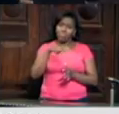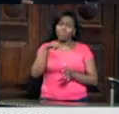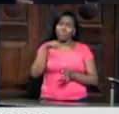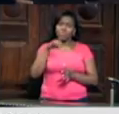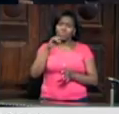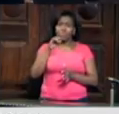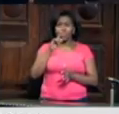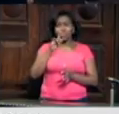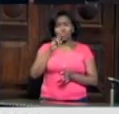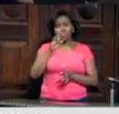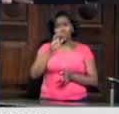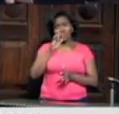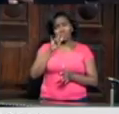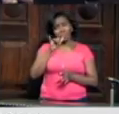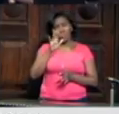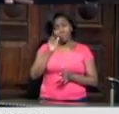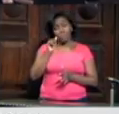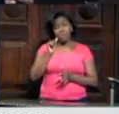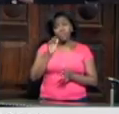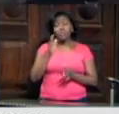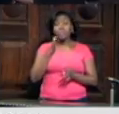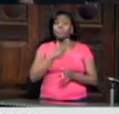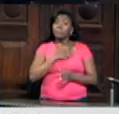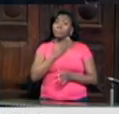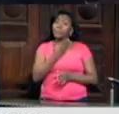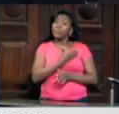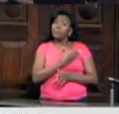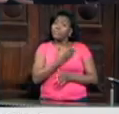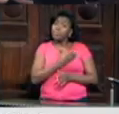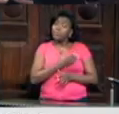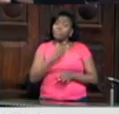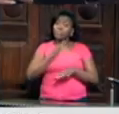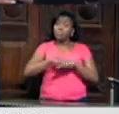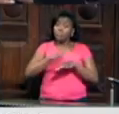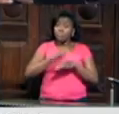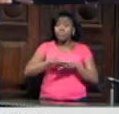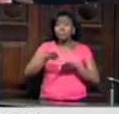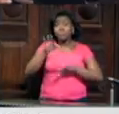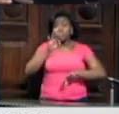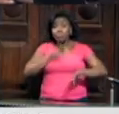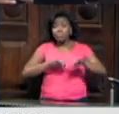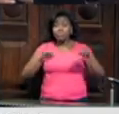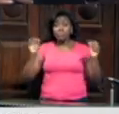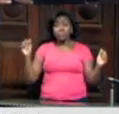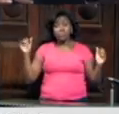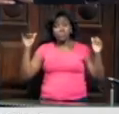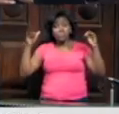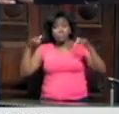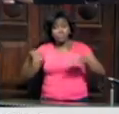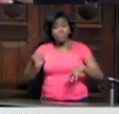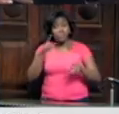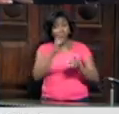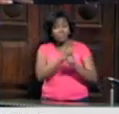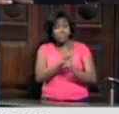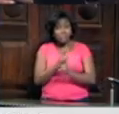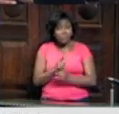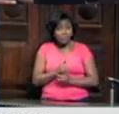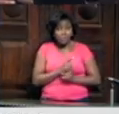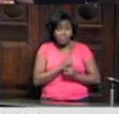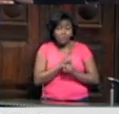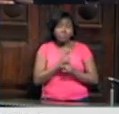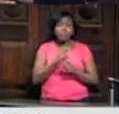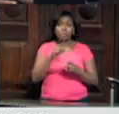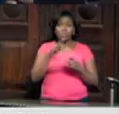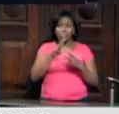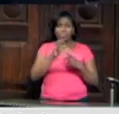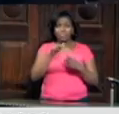que viabilizou todo esse encontro aclamado pelo senhor, deputado Zaqueu e deputado Anderson